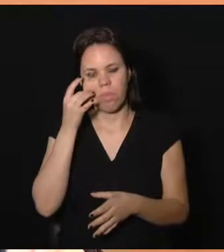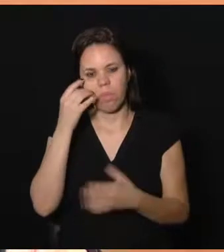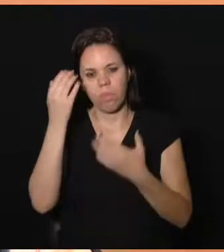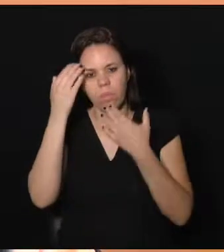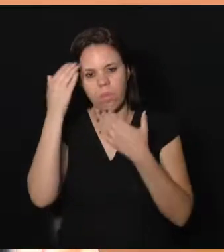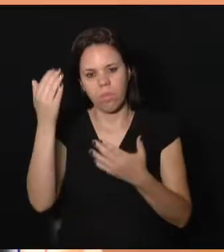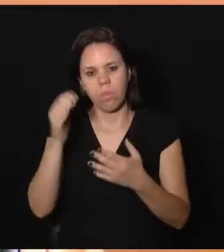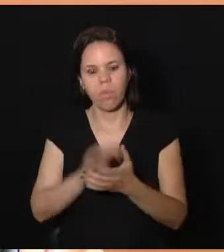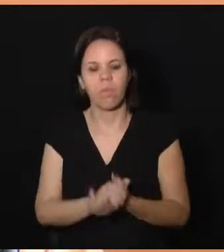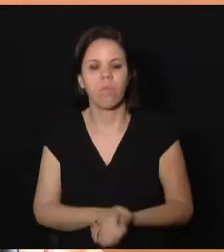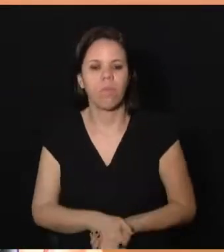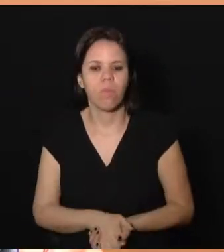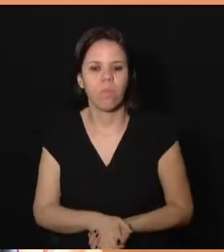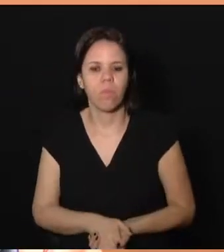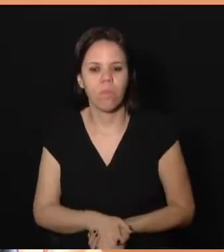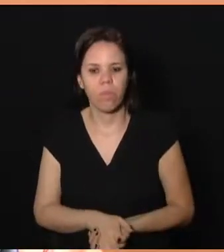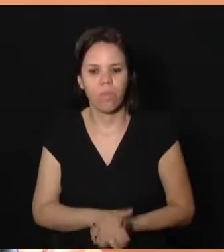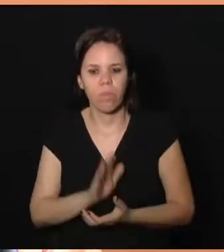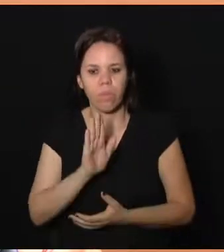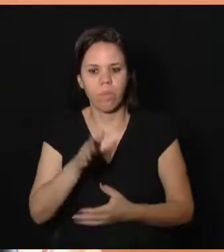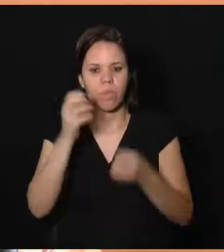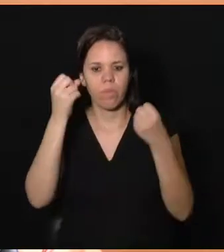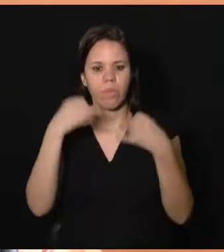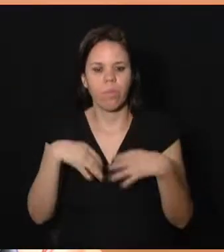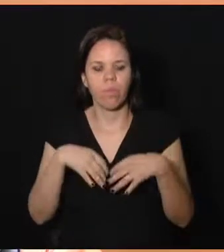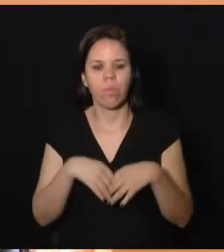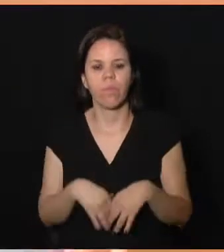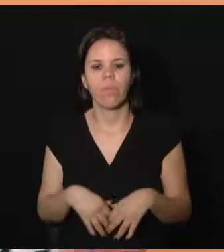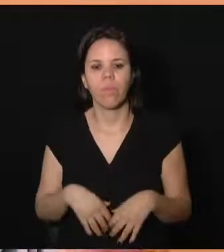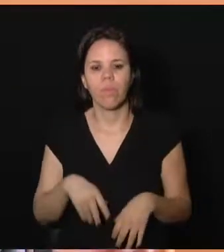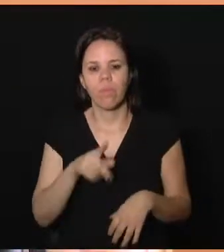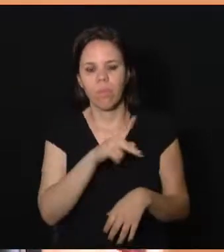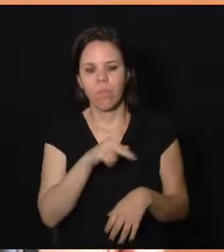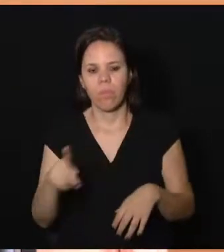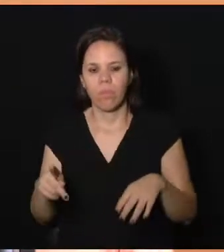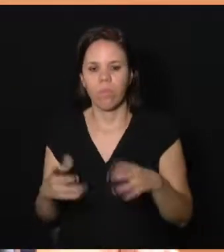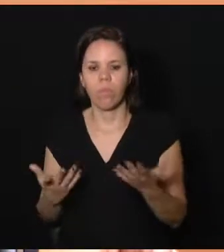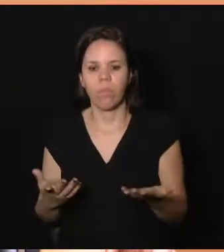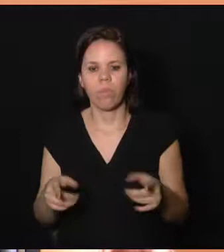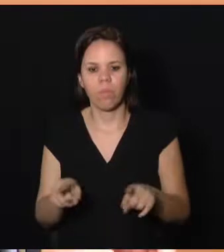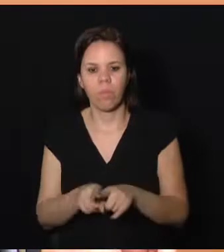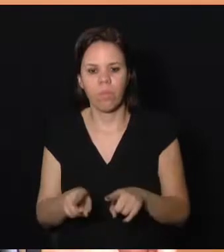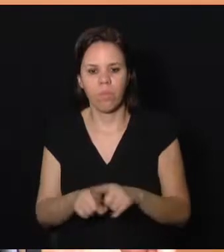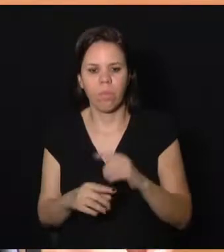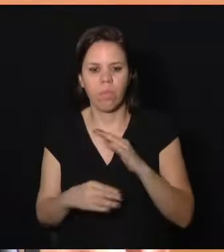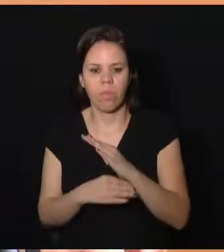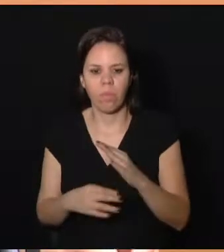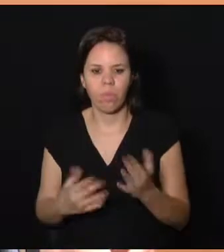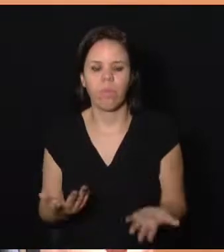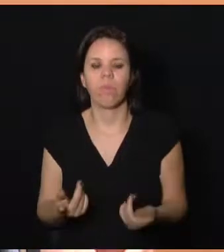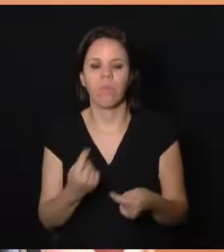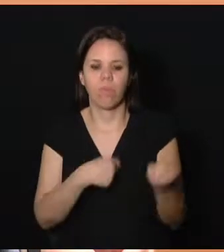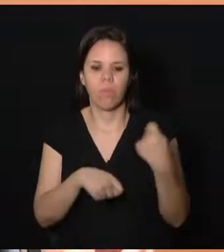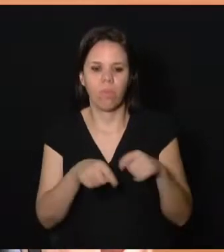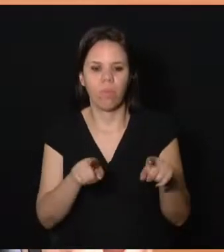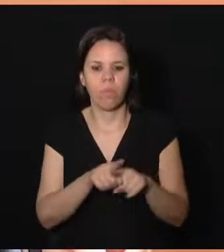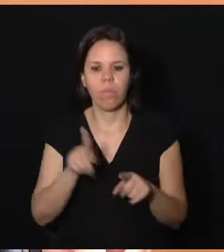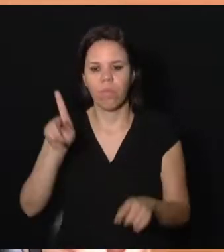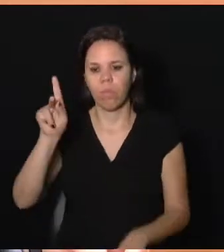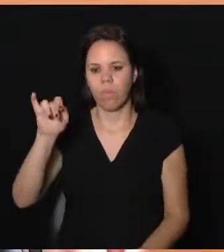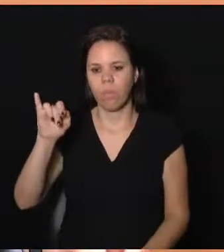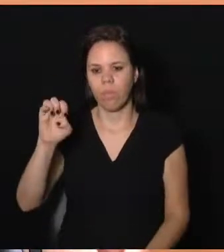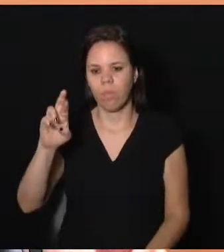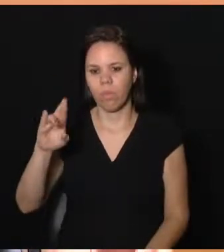Márcio Barbado, já comentei aqui, presidente da Câmara de Comércio Exterior, sempre presente. O Pierre também, o cônsul honorário do Consulado